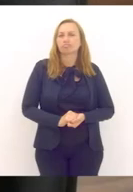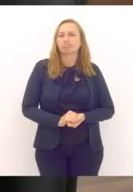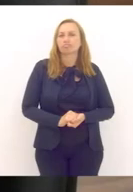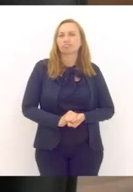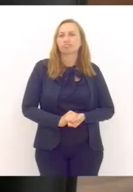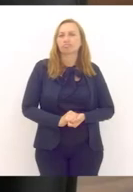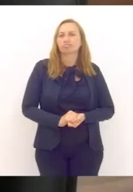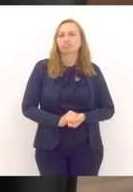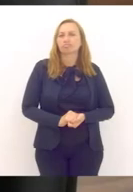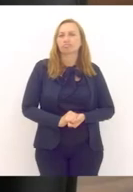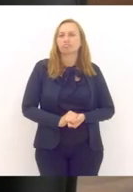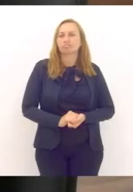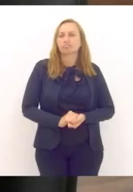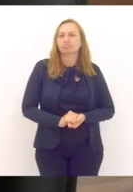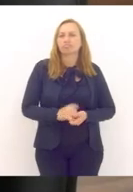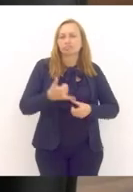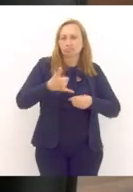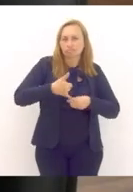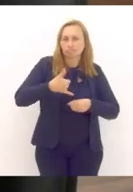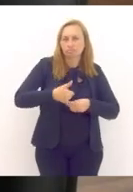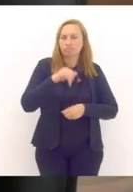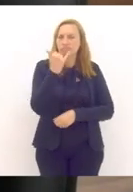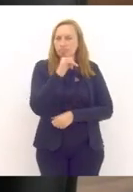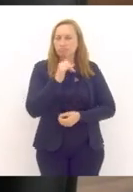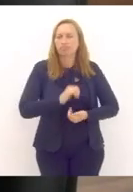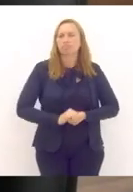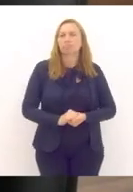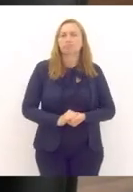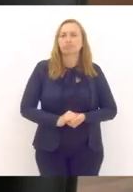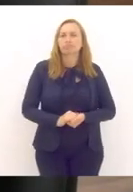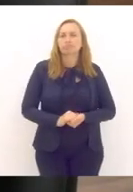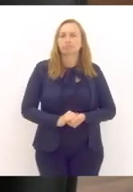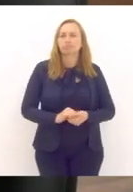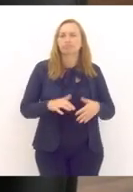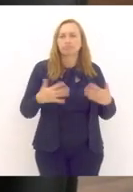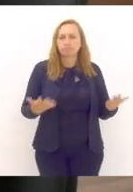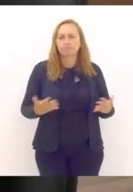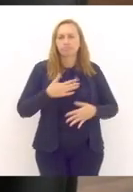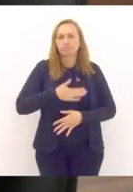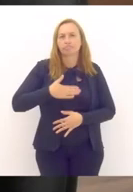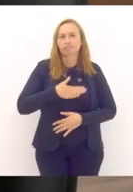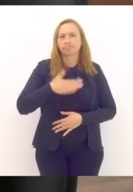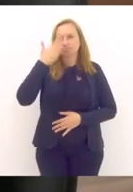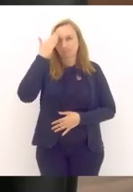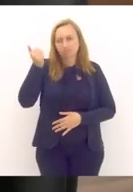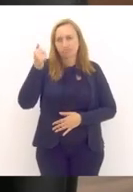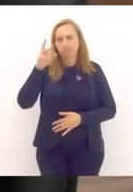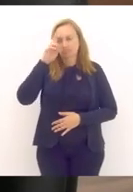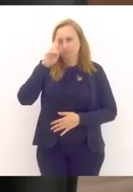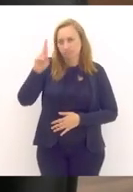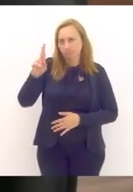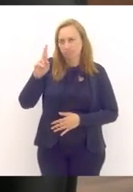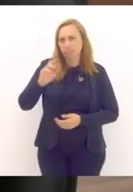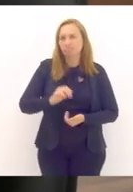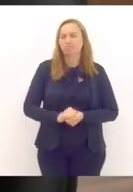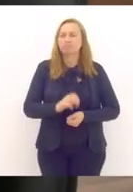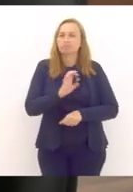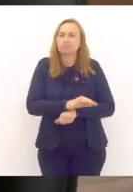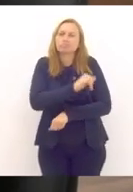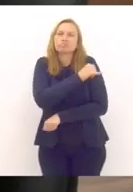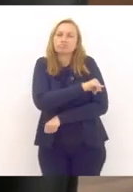da alíquota do combustível e da energia elétrica. Então, eu gostaria de saber de Vossa Excelência se o Estado do Rio de